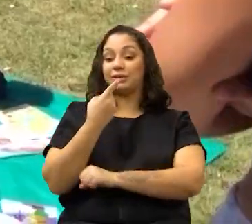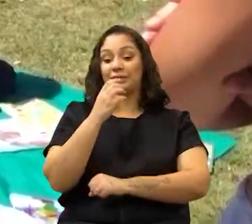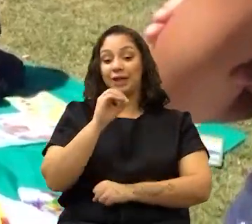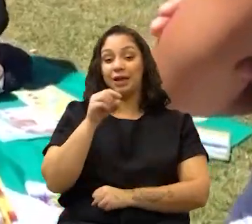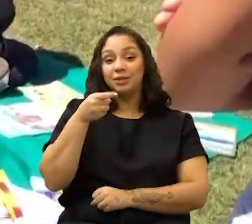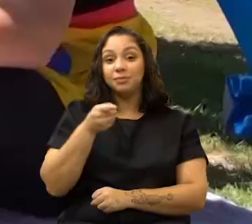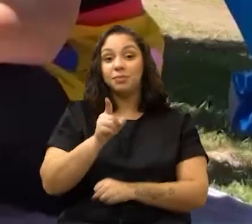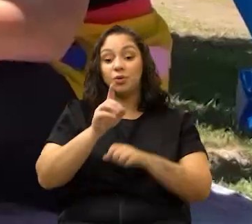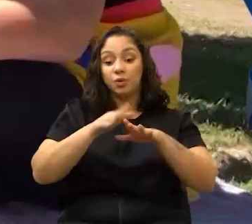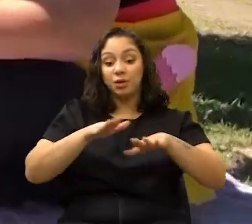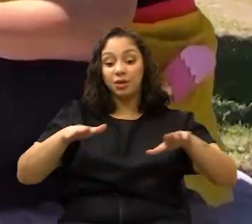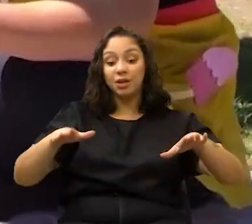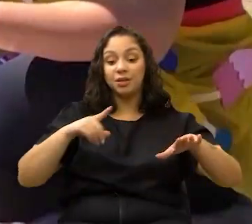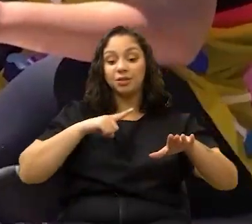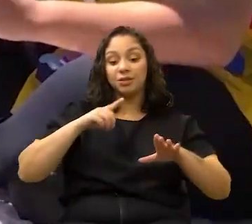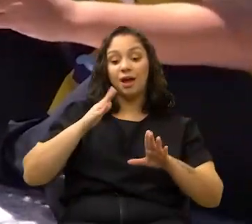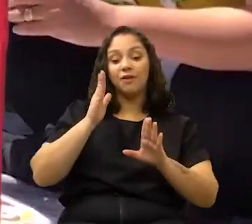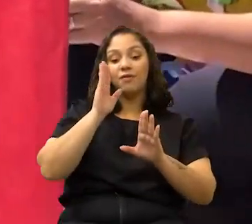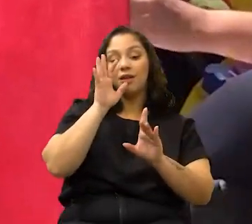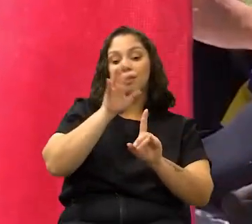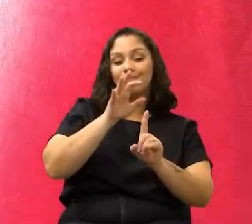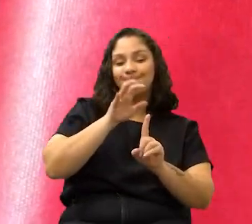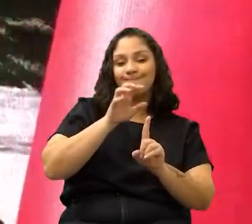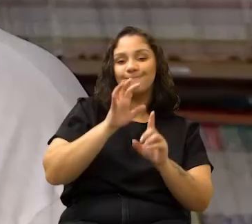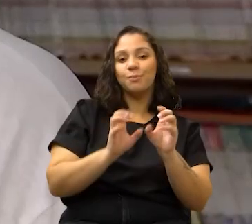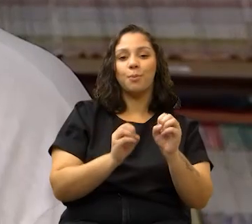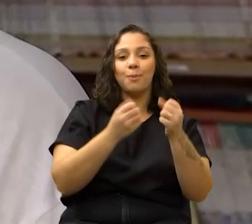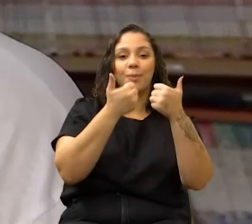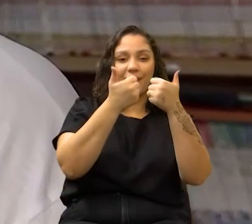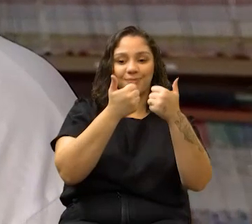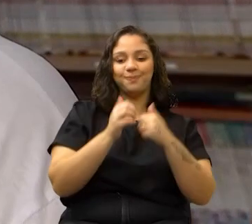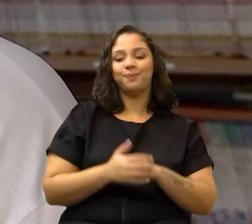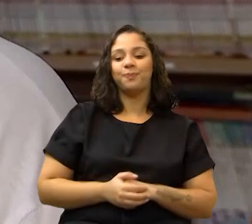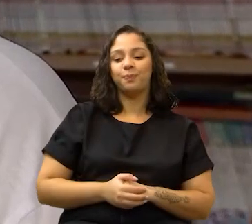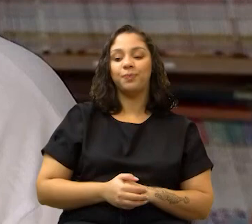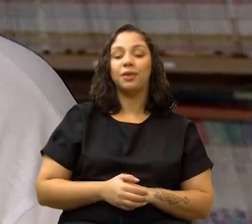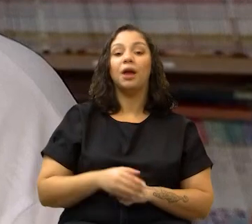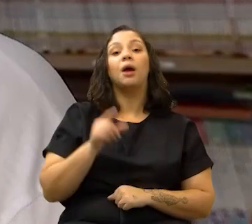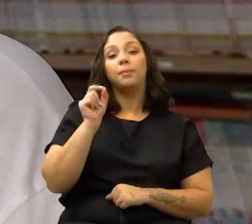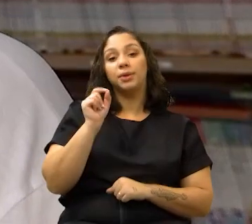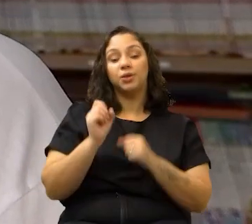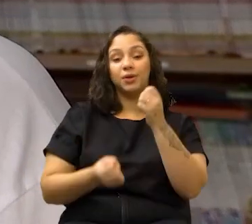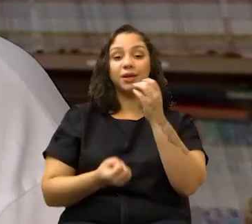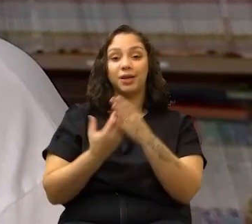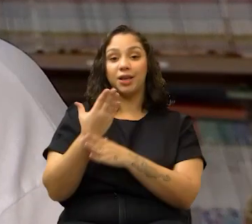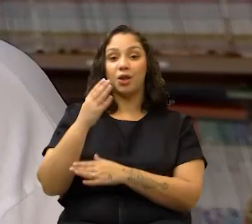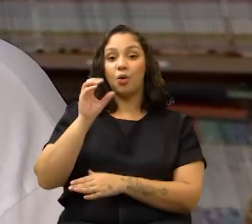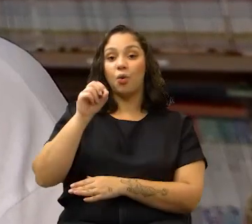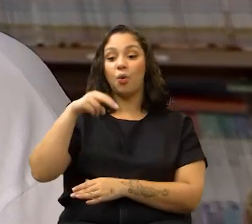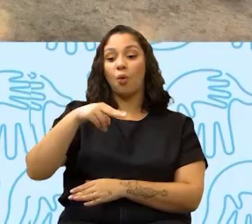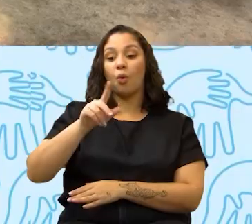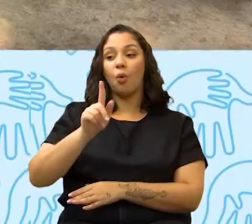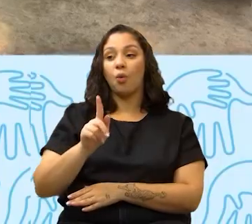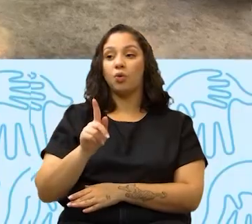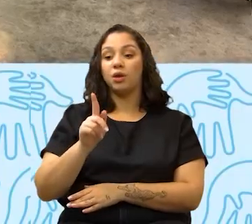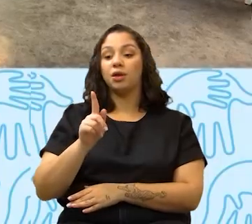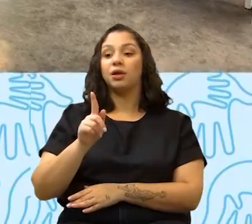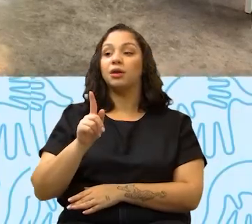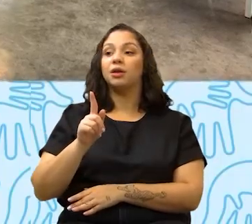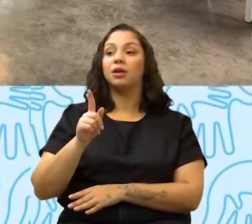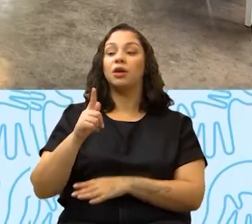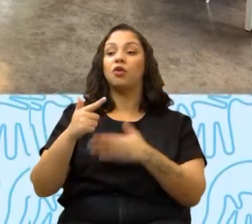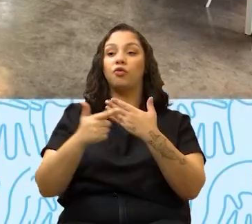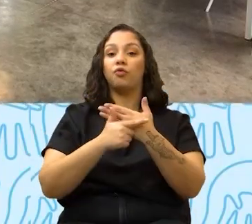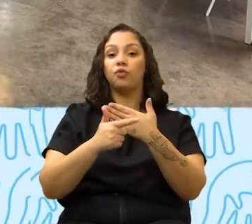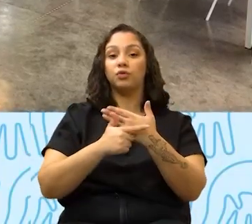mil crianças foram indiretamente beneficiadas. Para o fundador e mantenedor da ONG, Perry Krasner, a função do